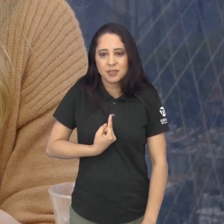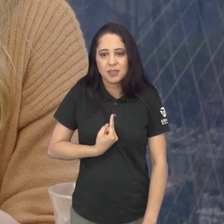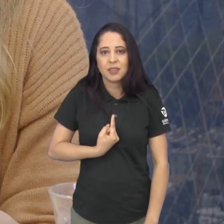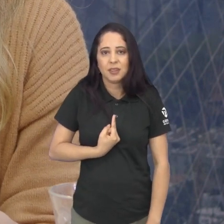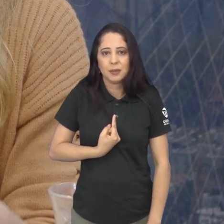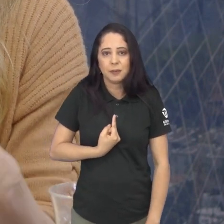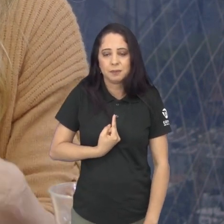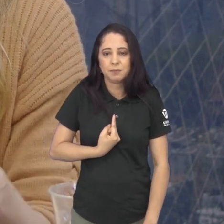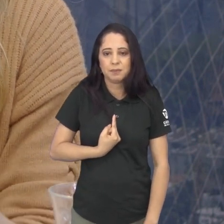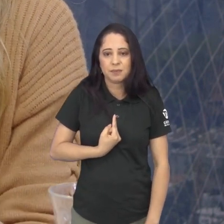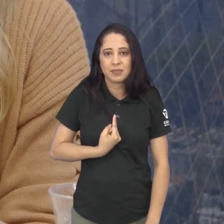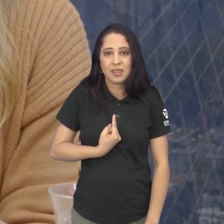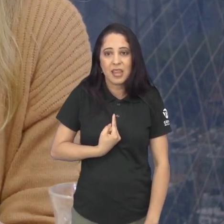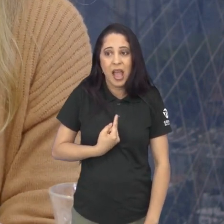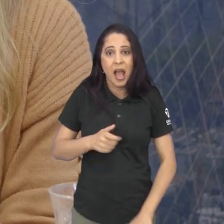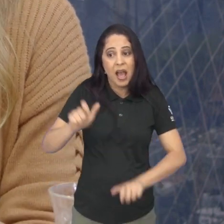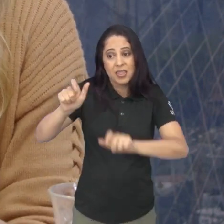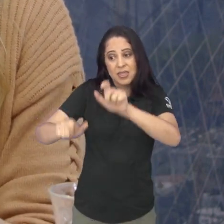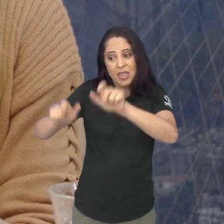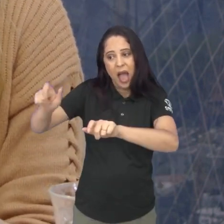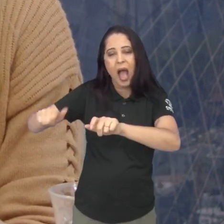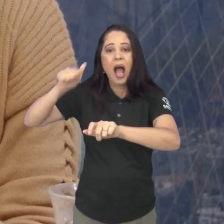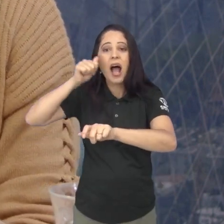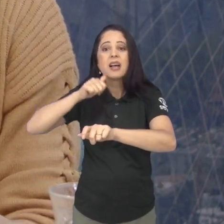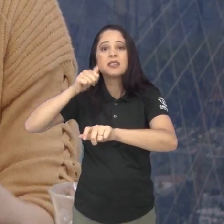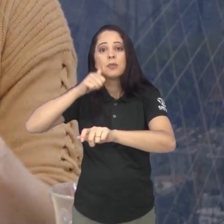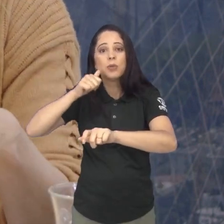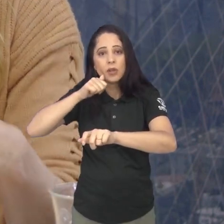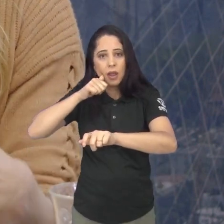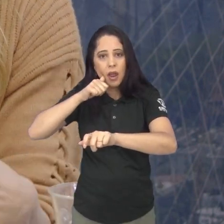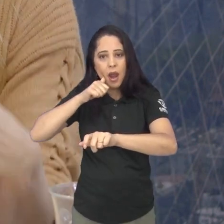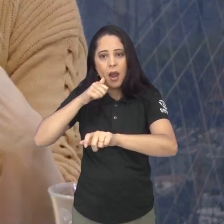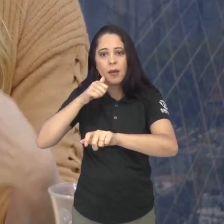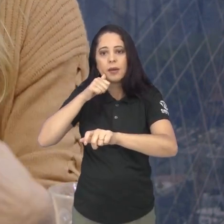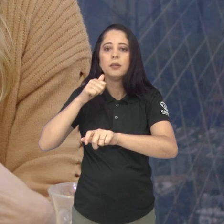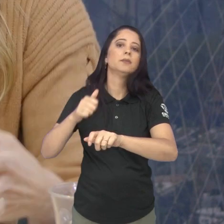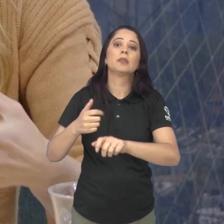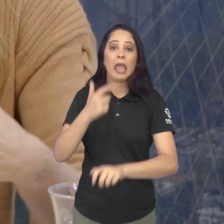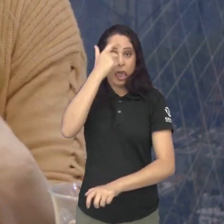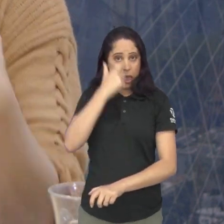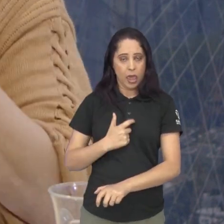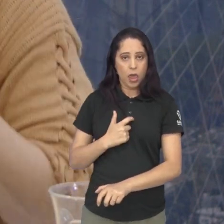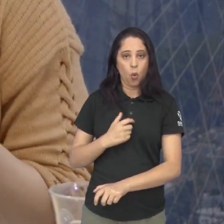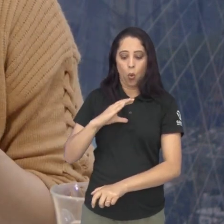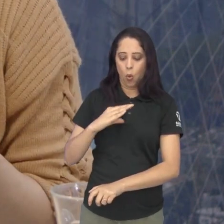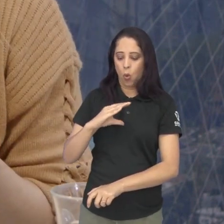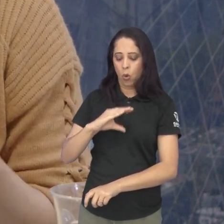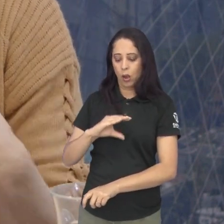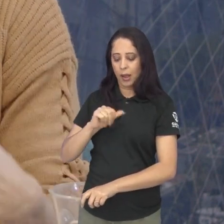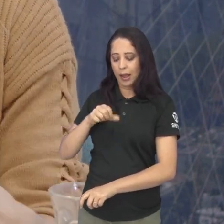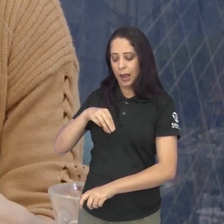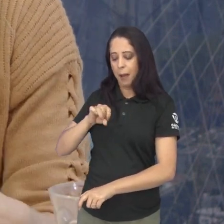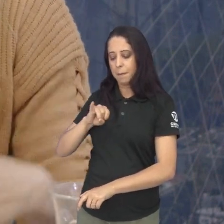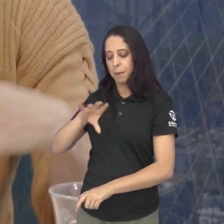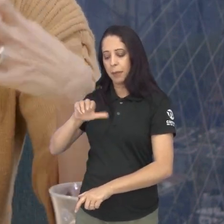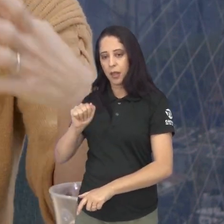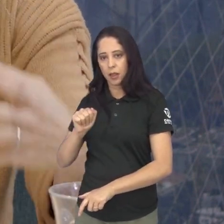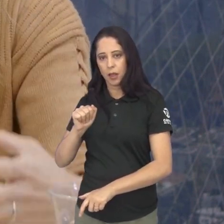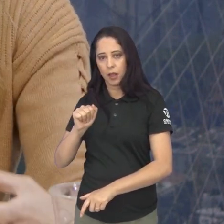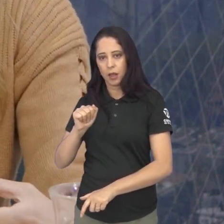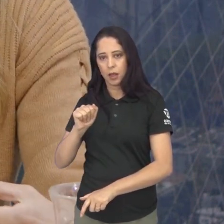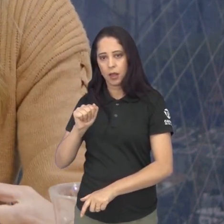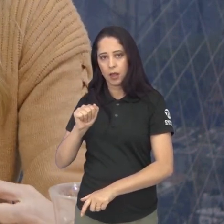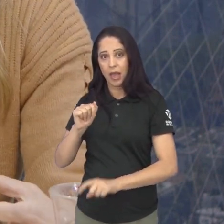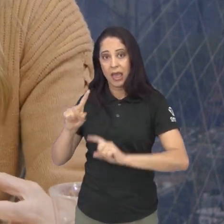tem que entender que toda mulher, ela é fragmentada. Ela tem que ser primeiro ela, então eu sou primeiro a Camila, depois eu